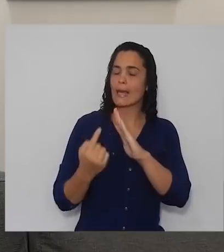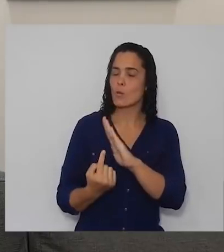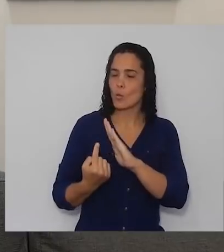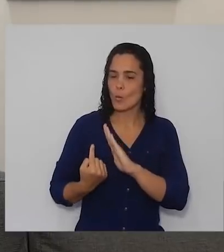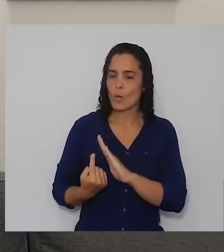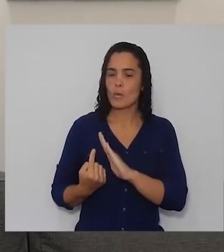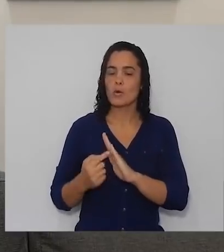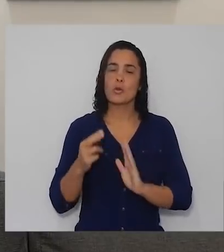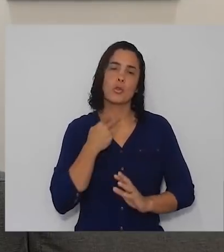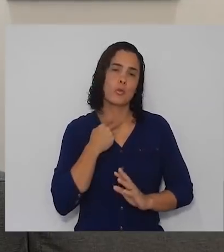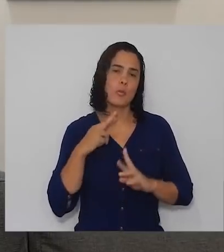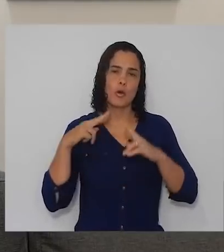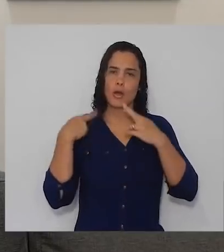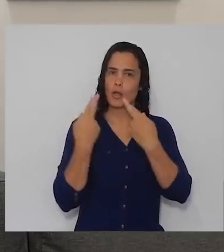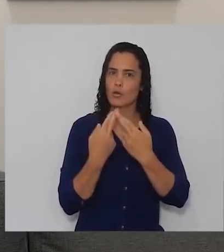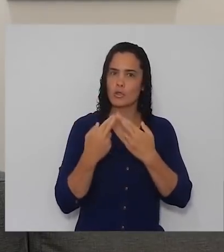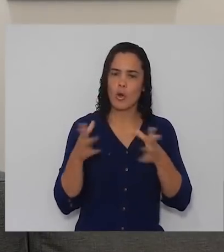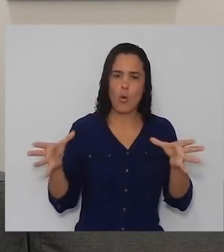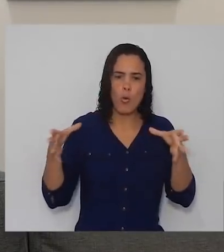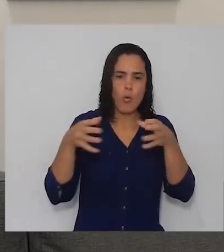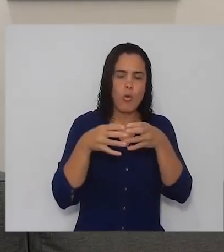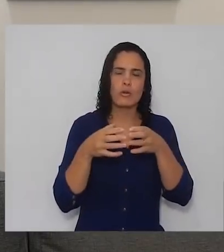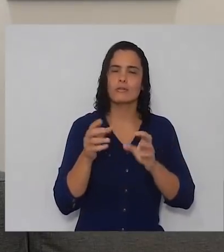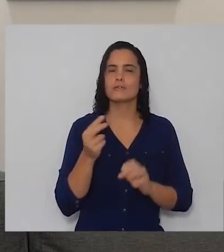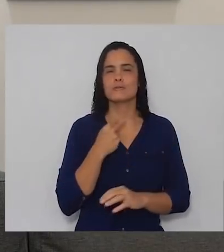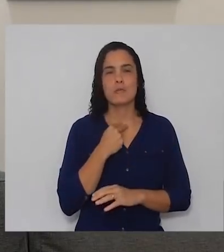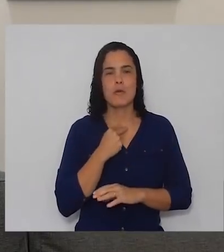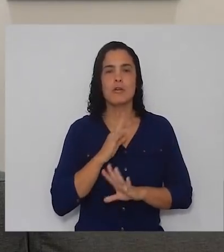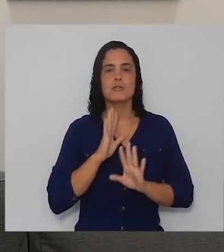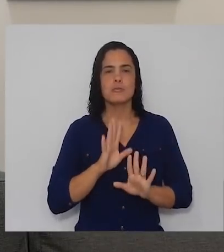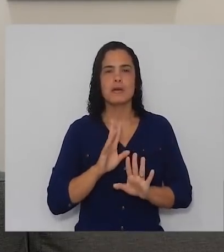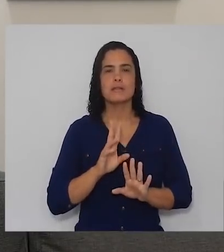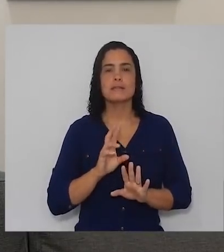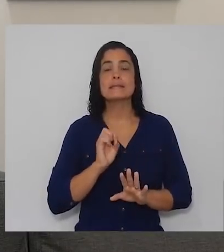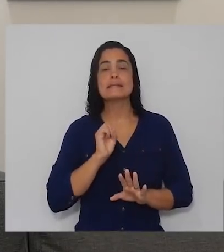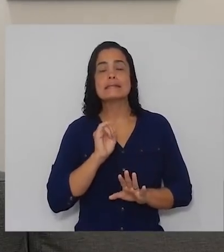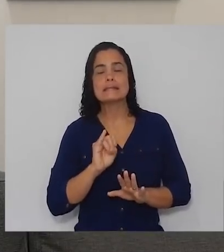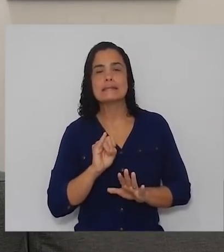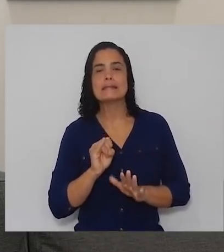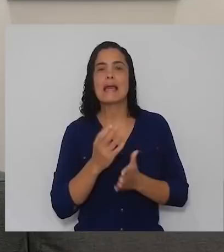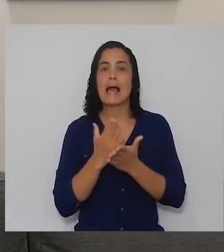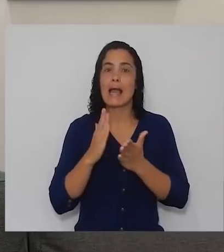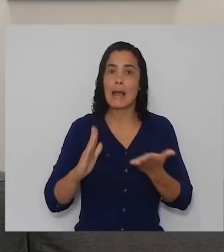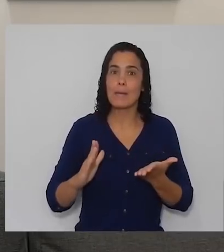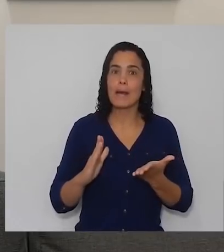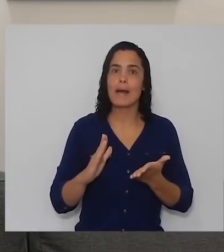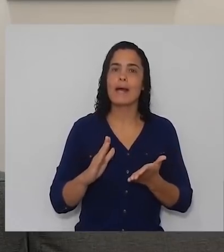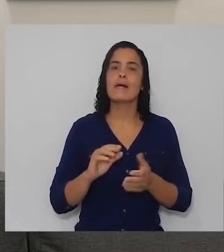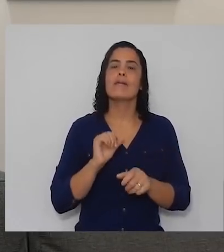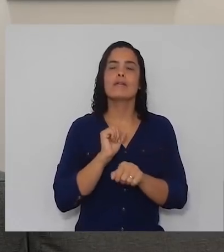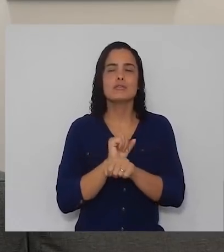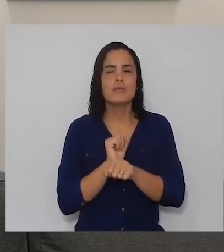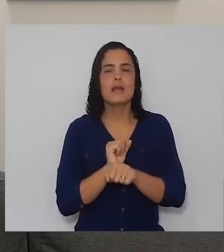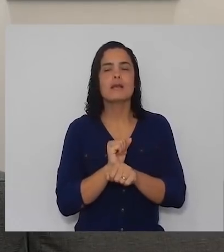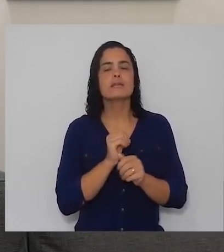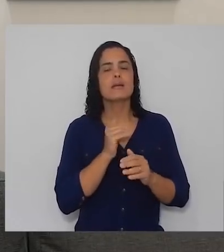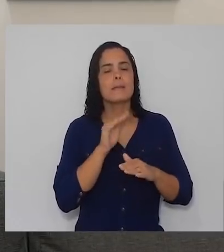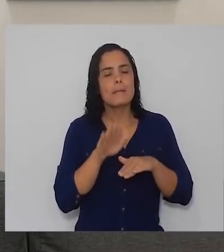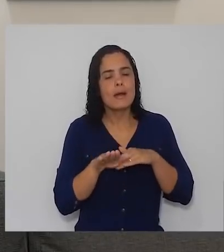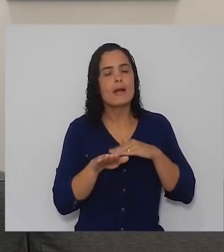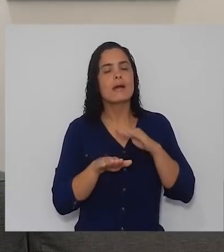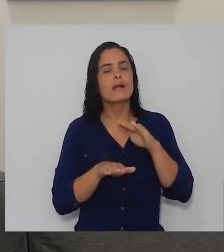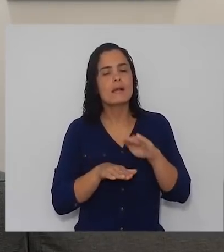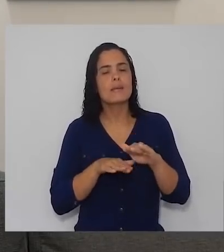casa. Não podemos ainda nos reunir coletivamente. E ainda que tudo passe, a volta será gradativa. Aos